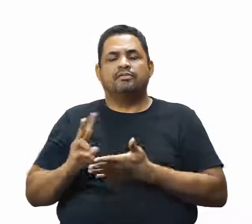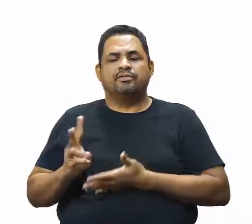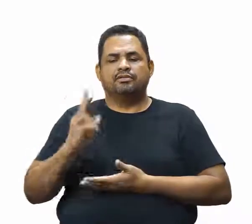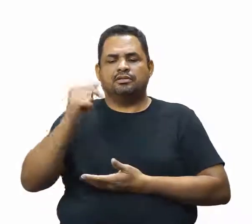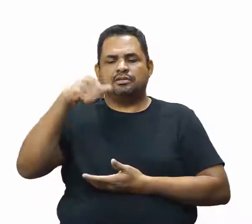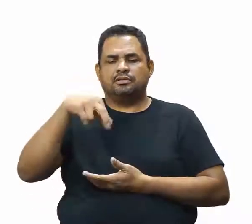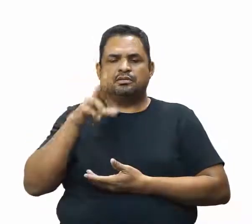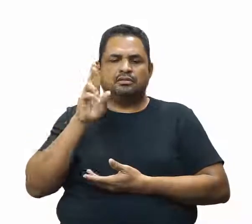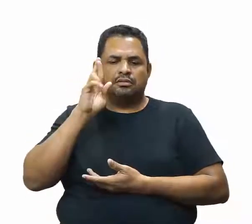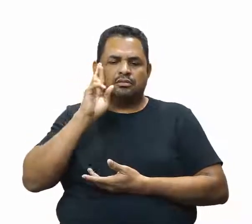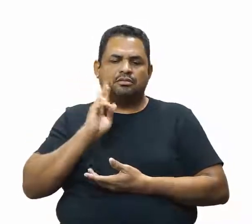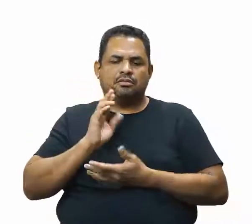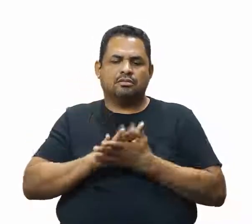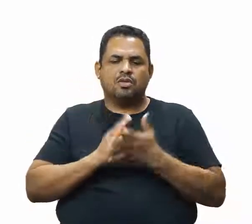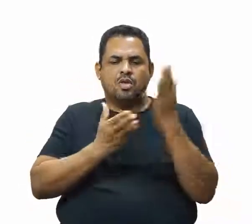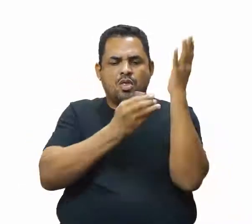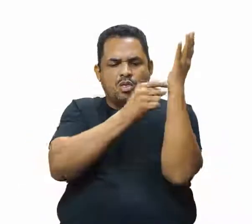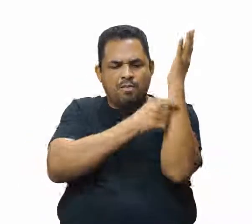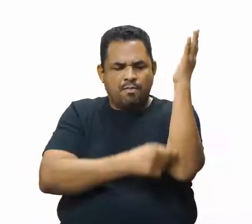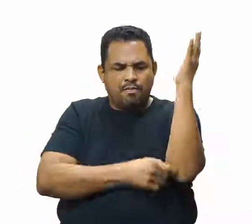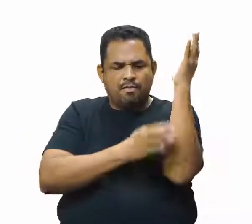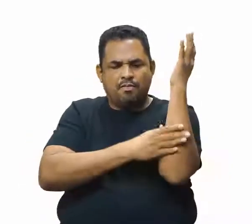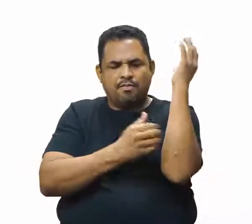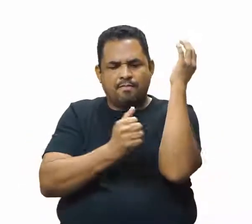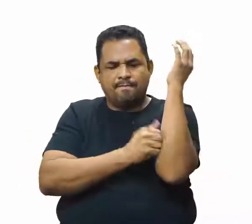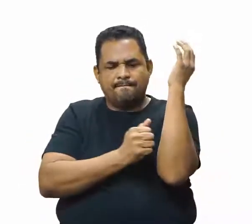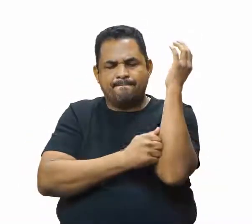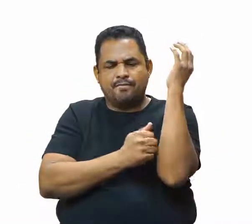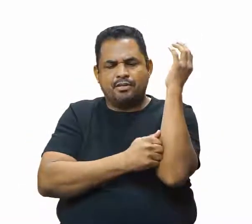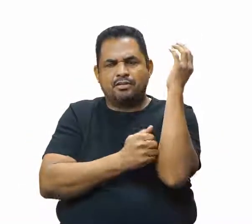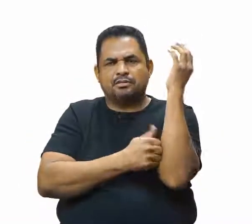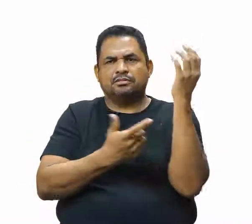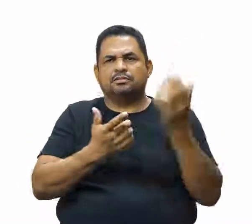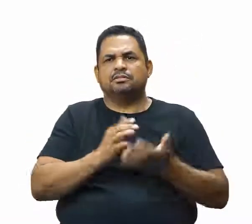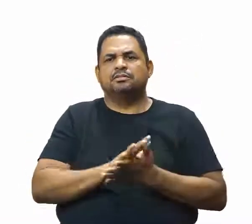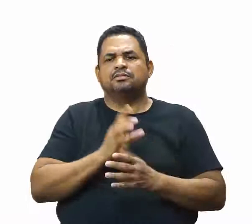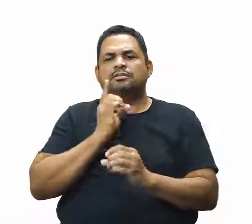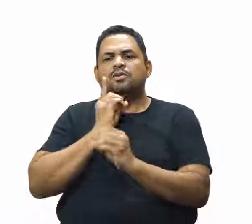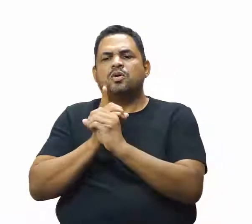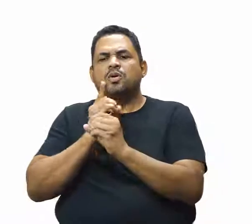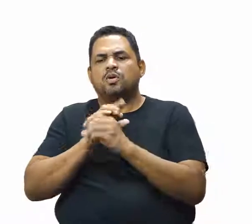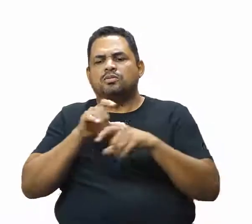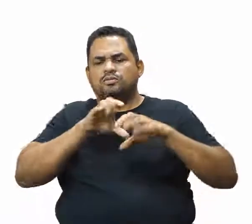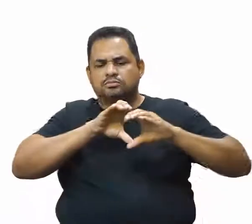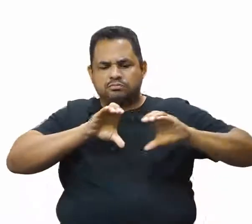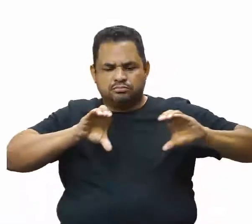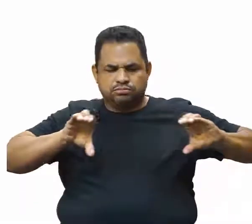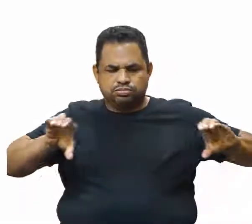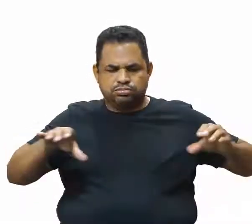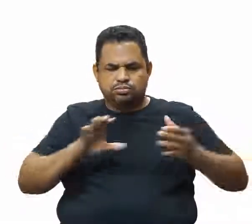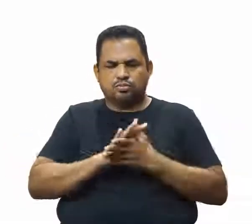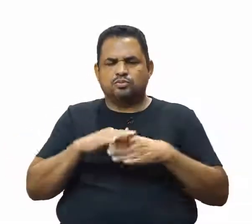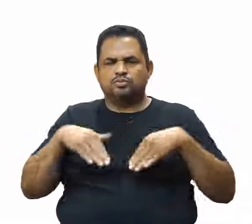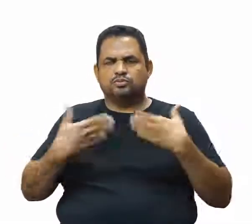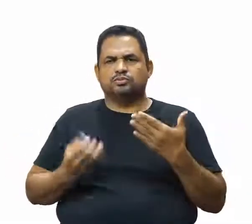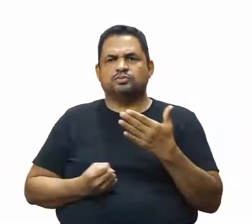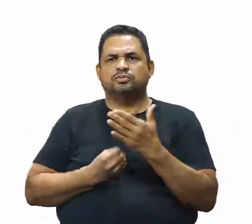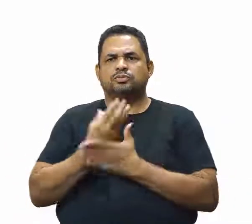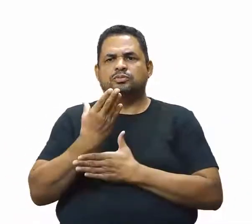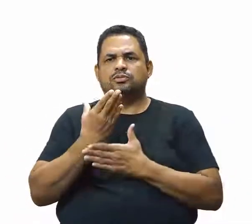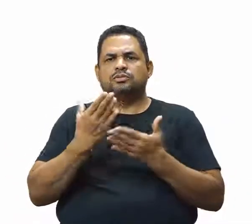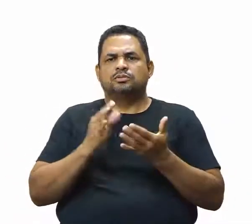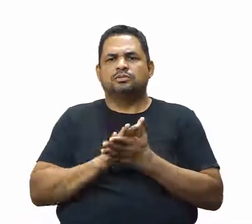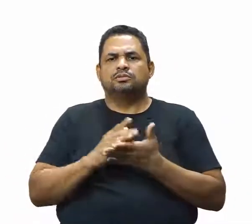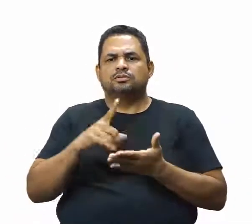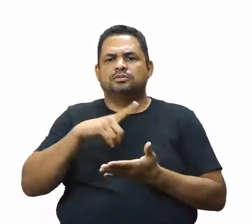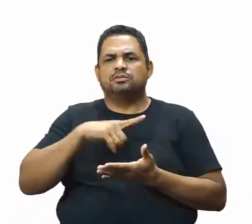Rondônia, as madeiras que nós encontramos, né, toras que são caídas advindos do